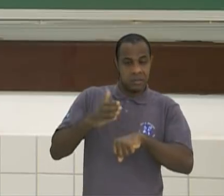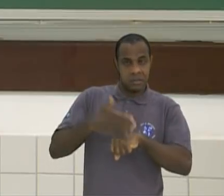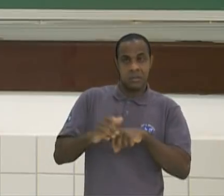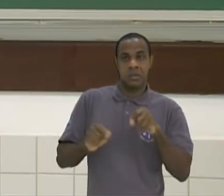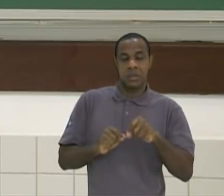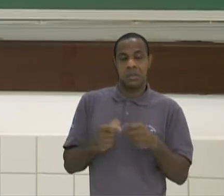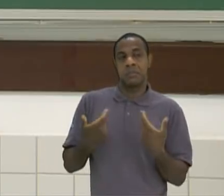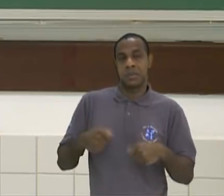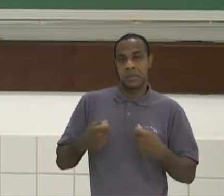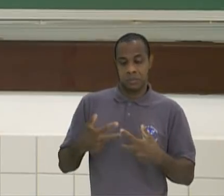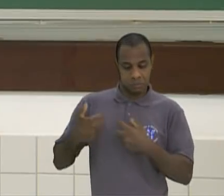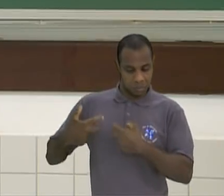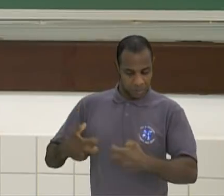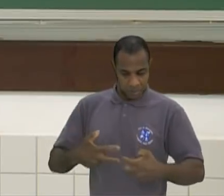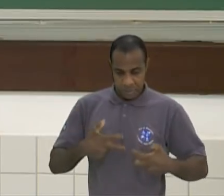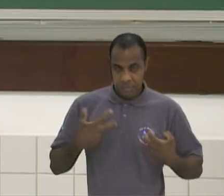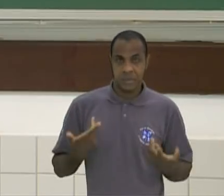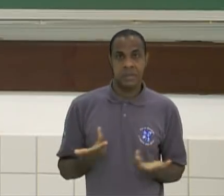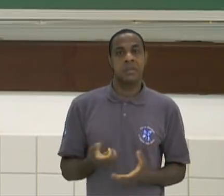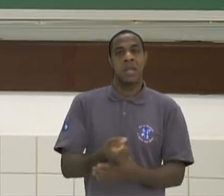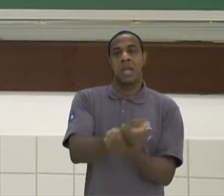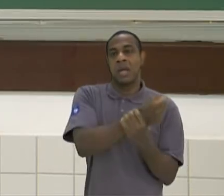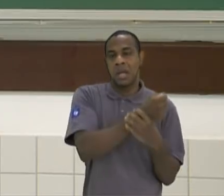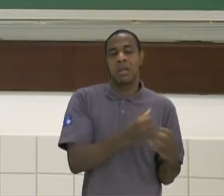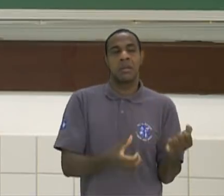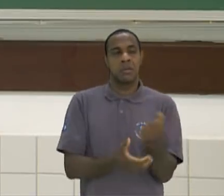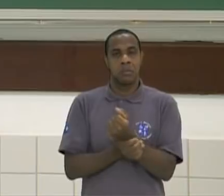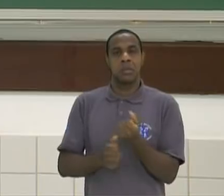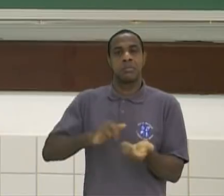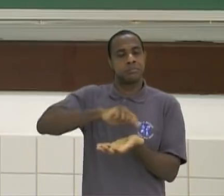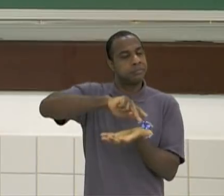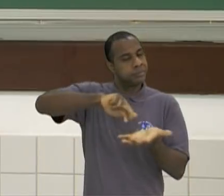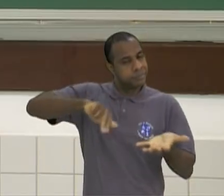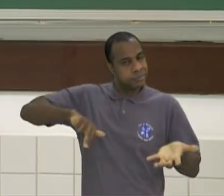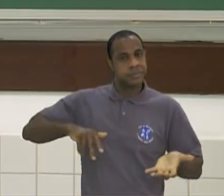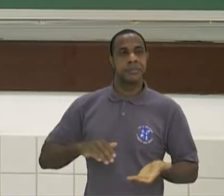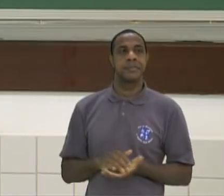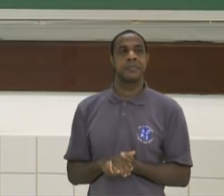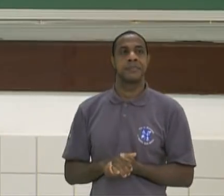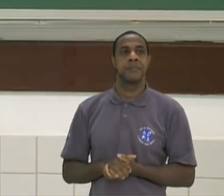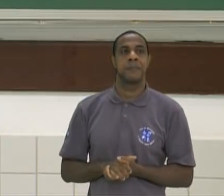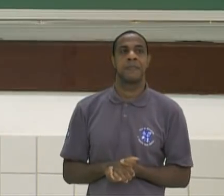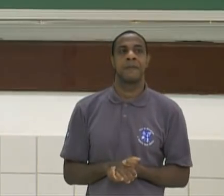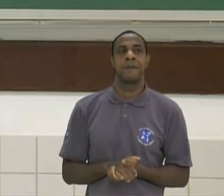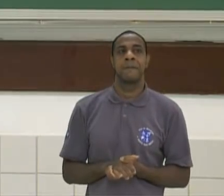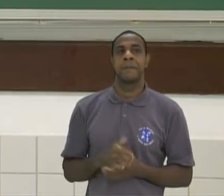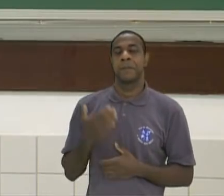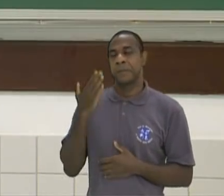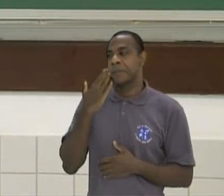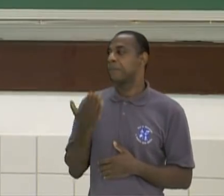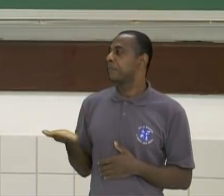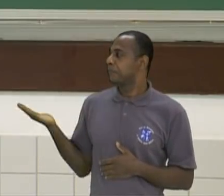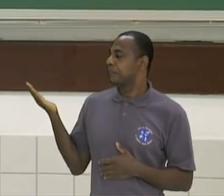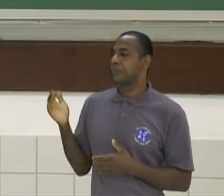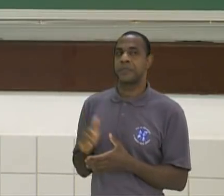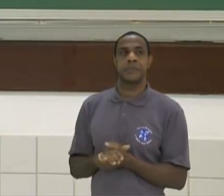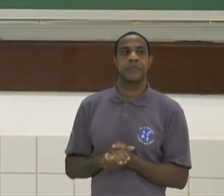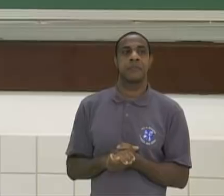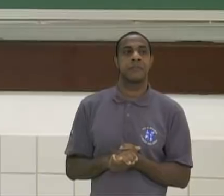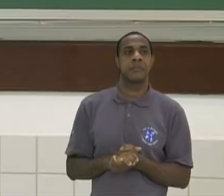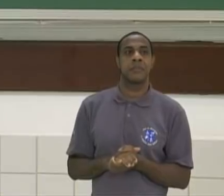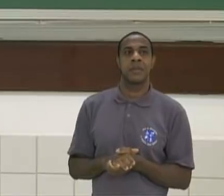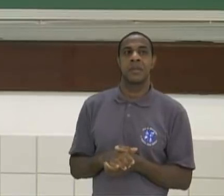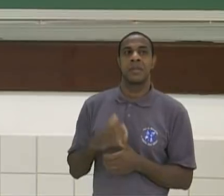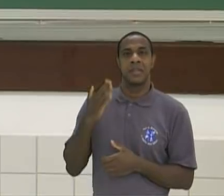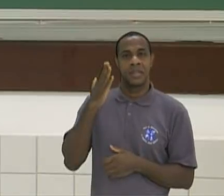do auto-perceber-se, através de alongamento e relaxamento, chegamos a este fim. Aqui dentro do quadro Saiba Mais, como